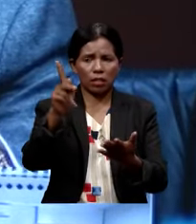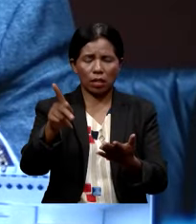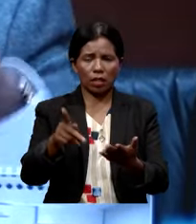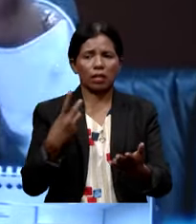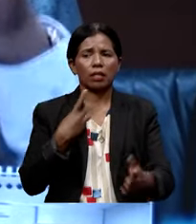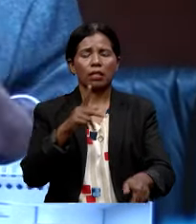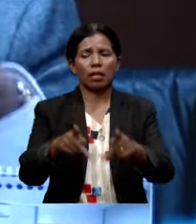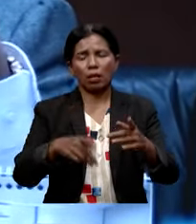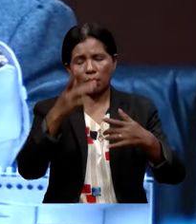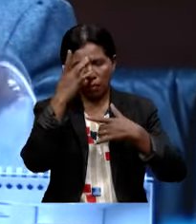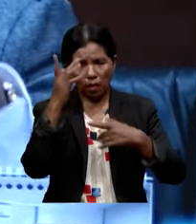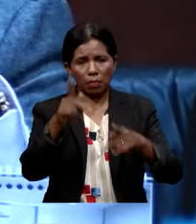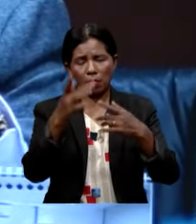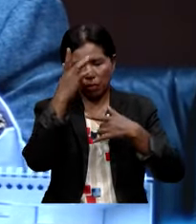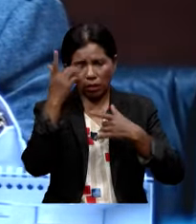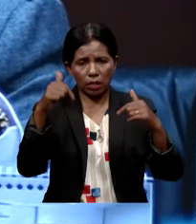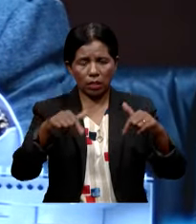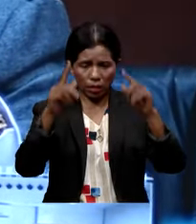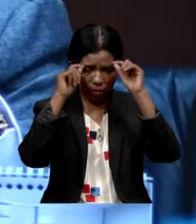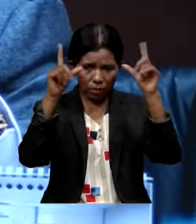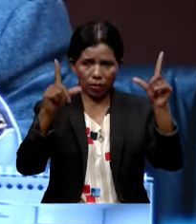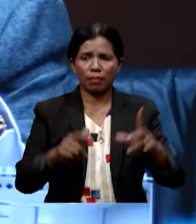itane mora sira nebe maka ia Timor,